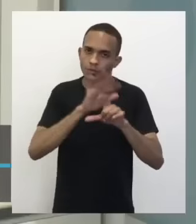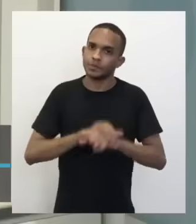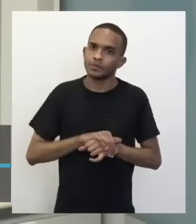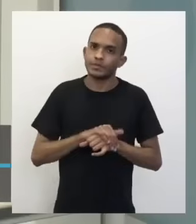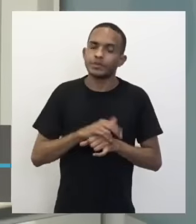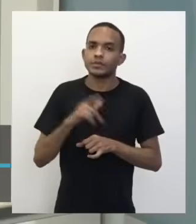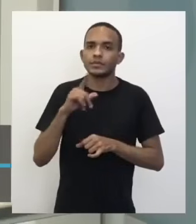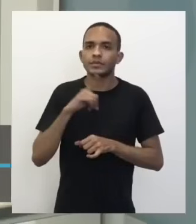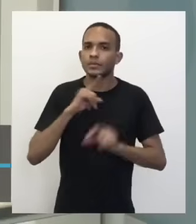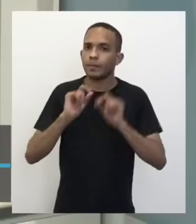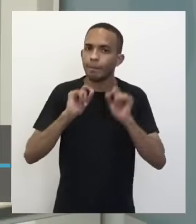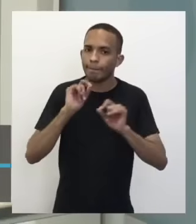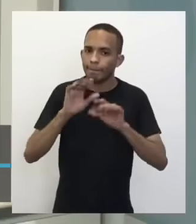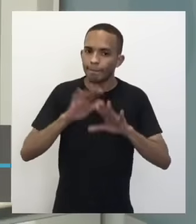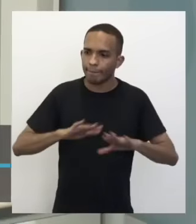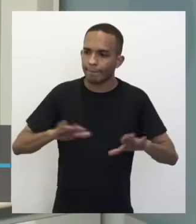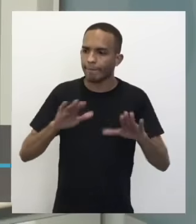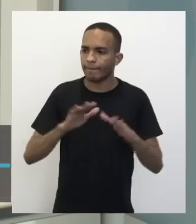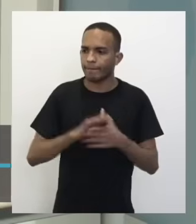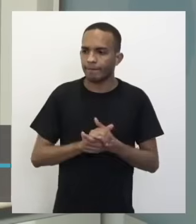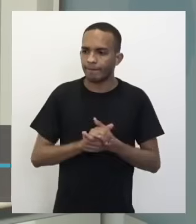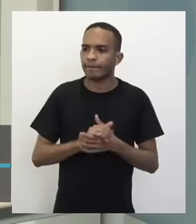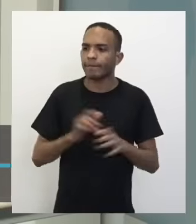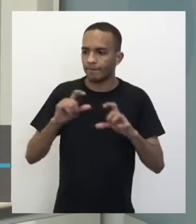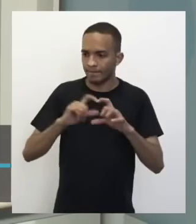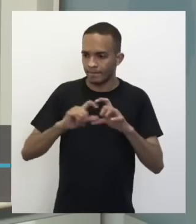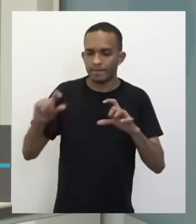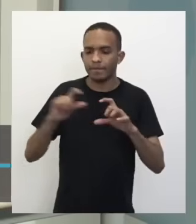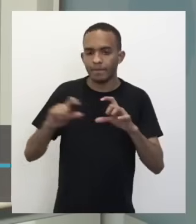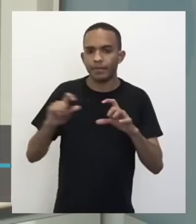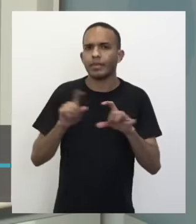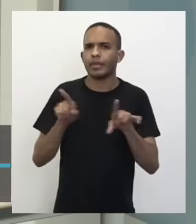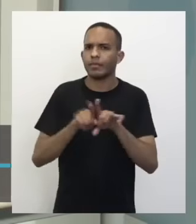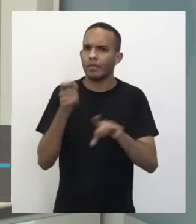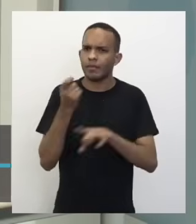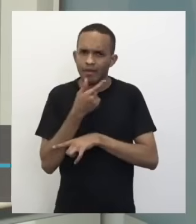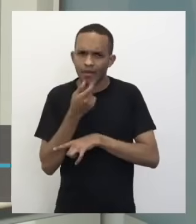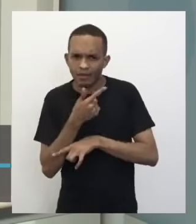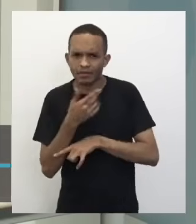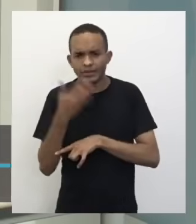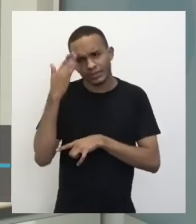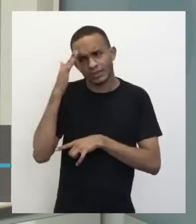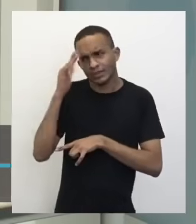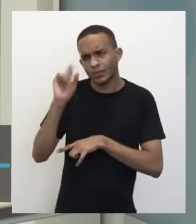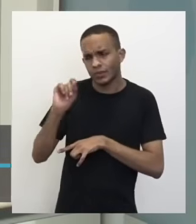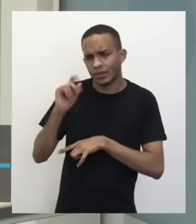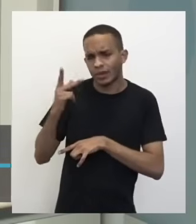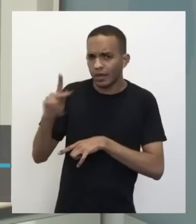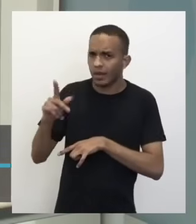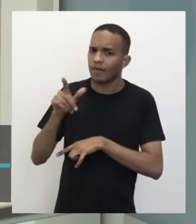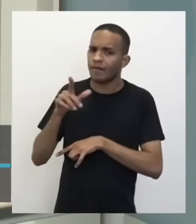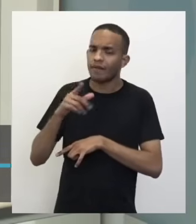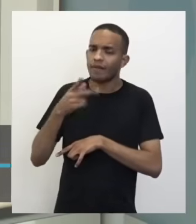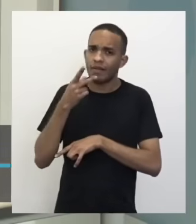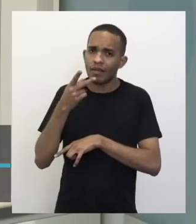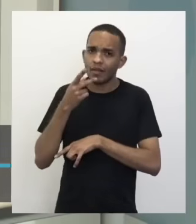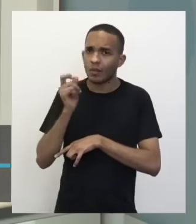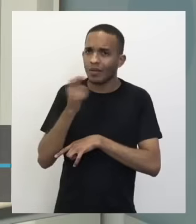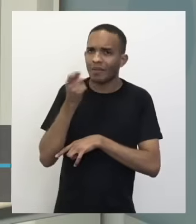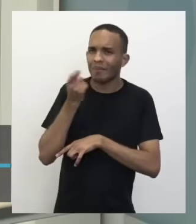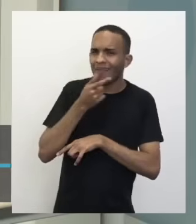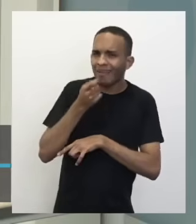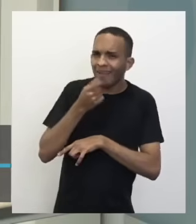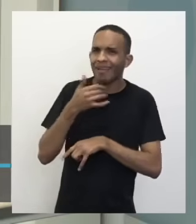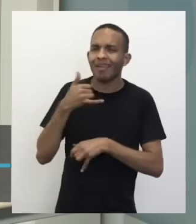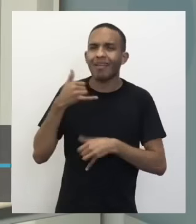tem um colocou até que era uma piada, mas eu entendi, ele quis dizer que tinha humor na tirinha, né? Eu